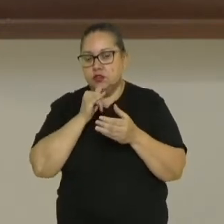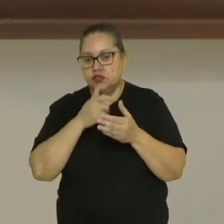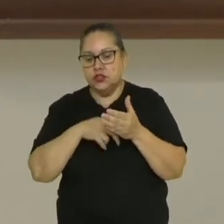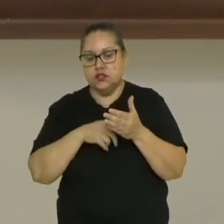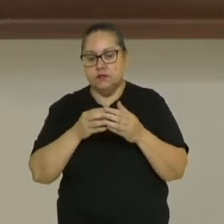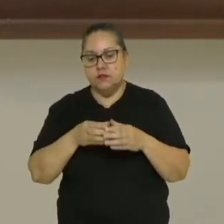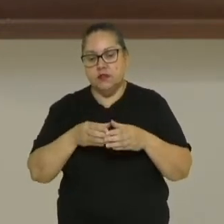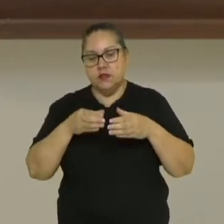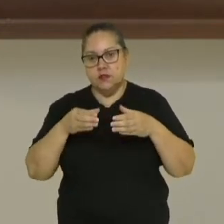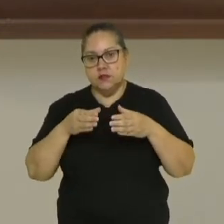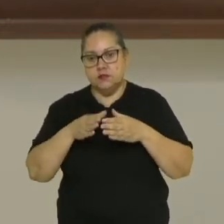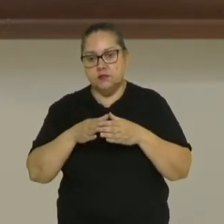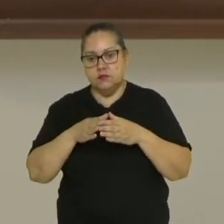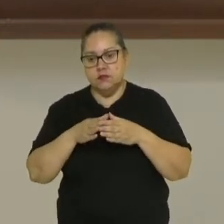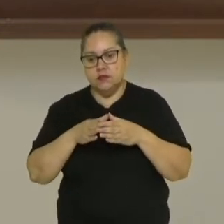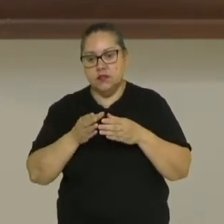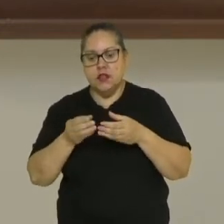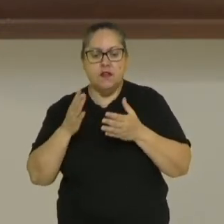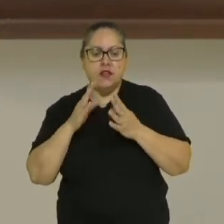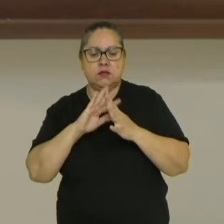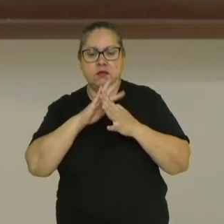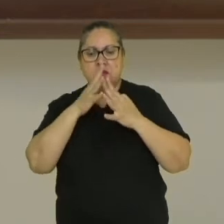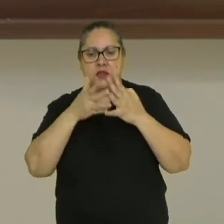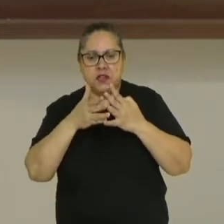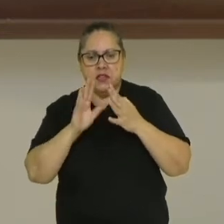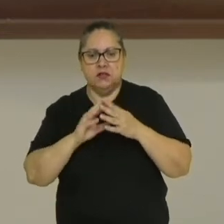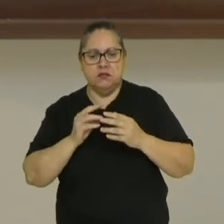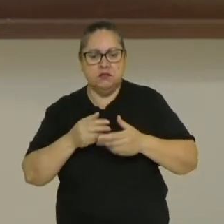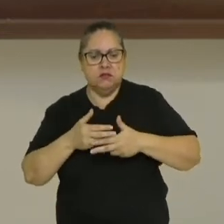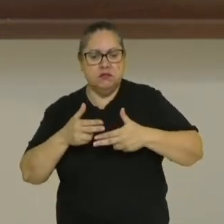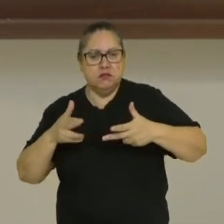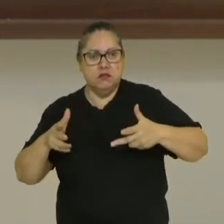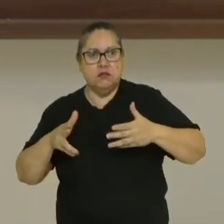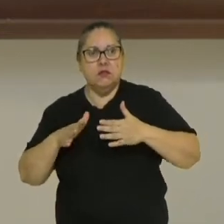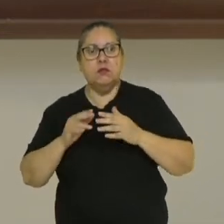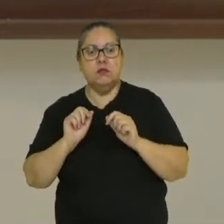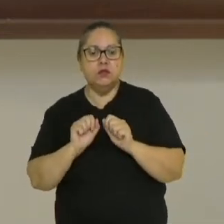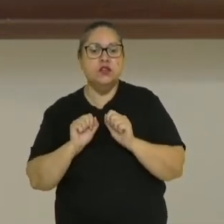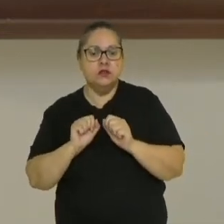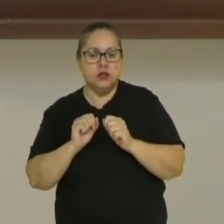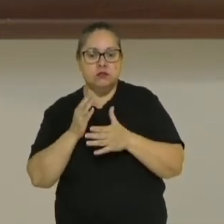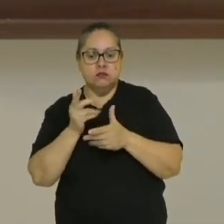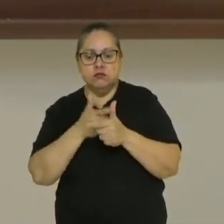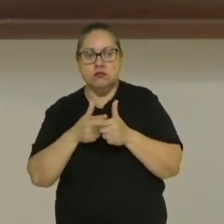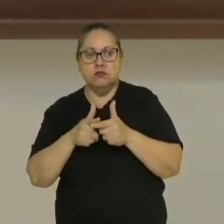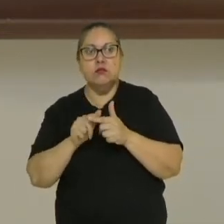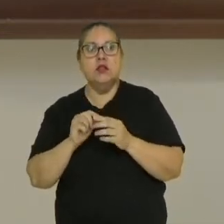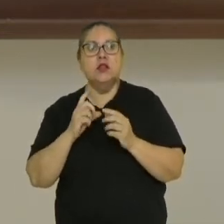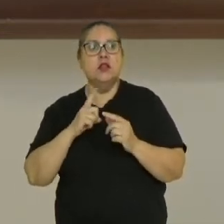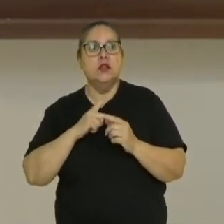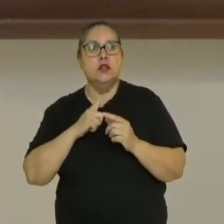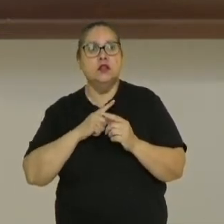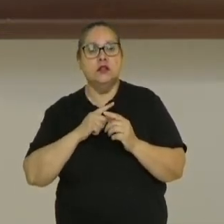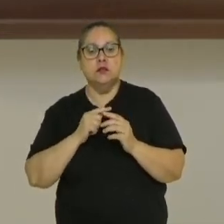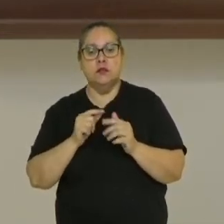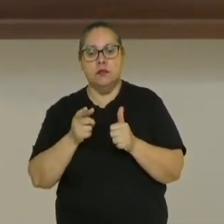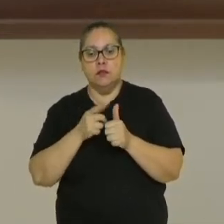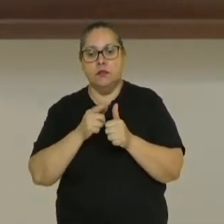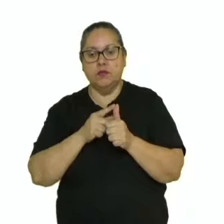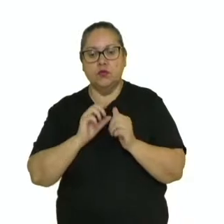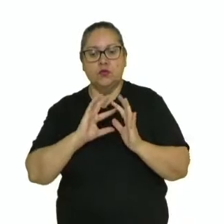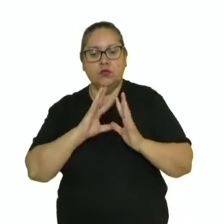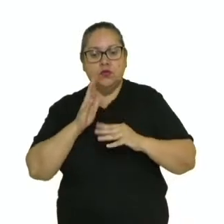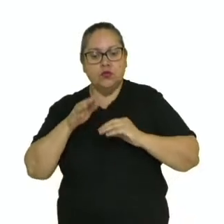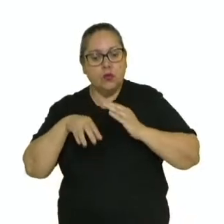vai crescer, ela vai sintetizar proteínas, vai duplicar o material genético, para daí poder fazer essa divisão. Então, eu tenho todo